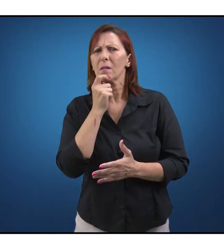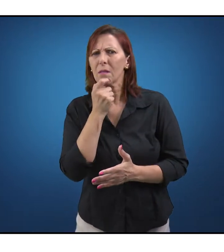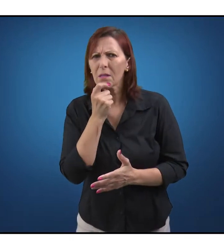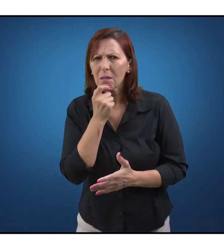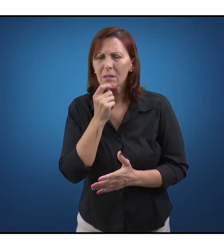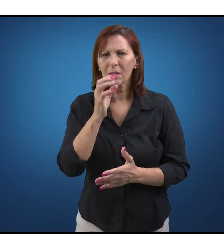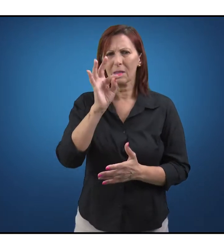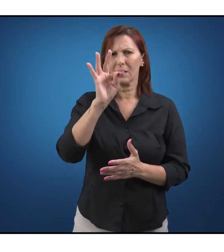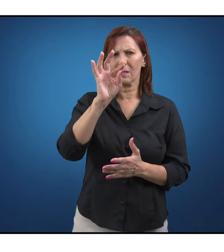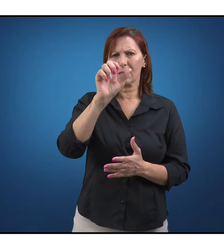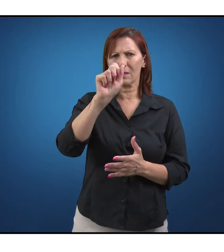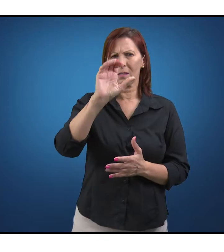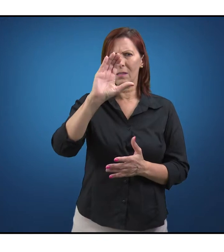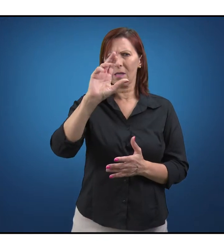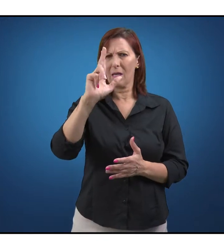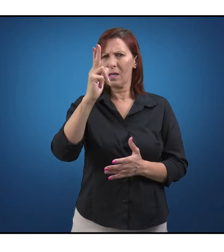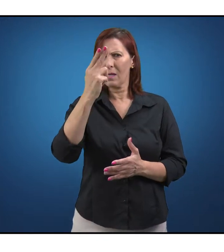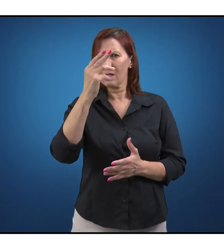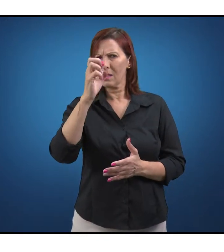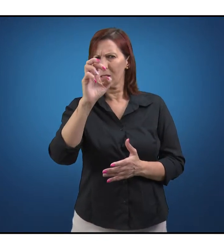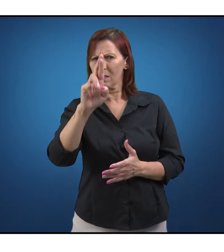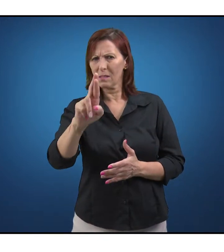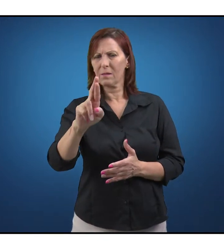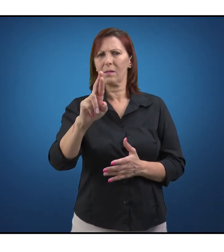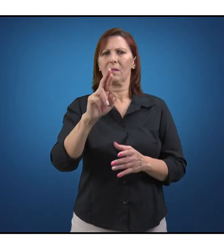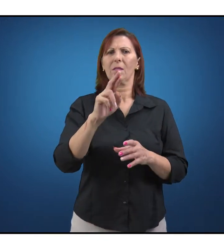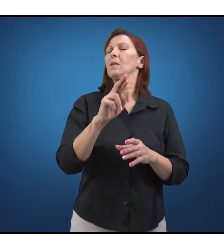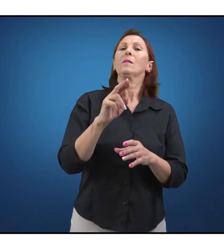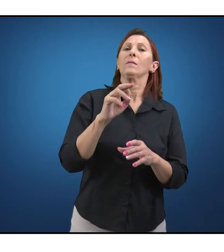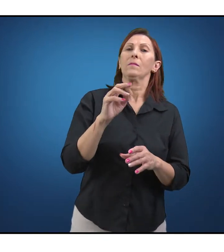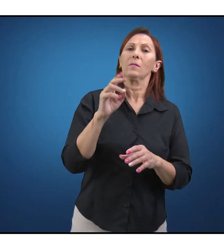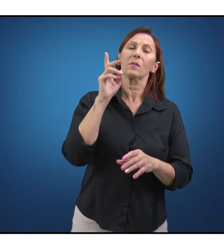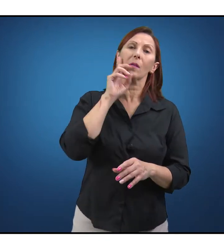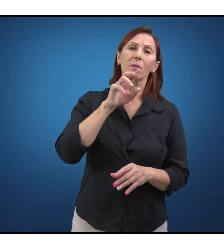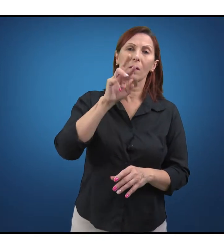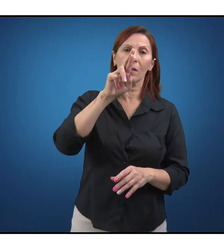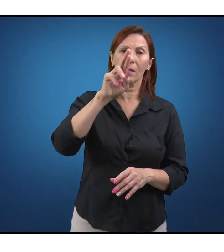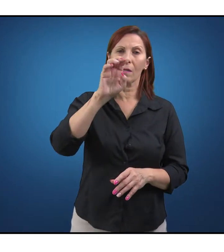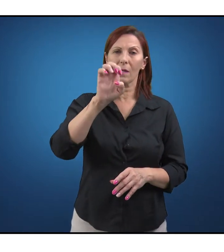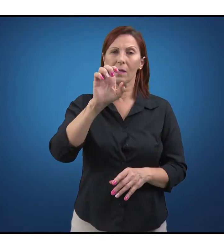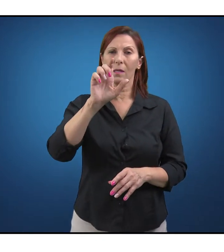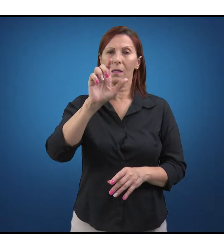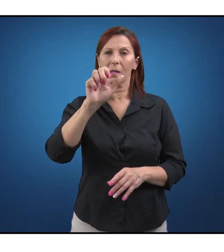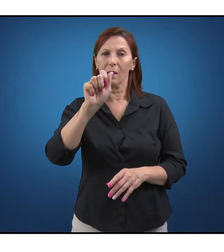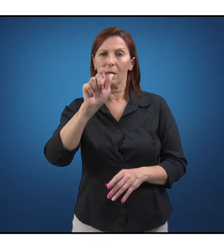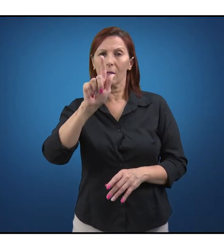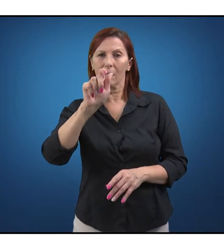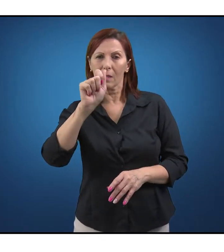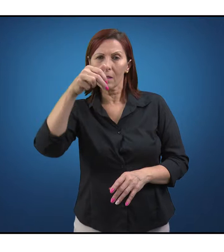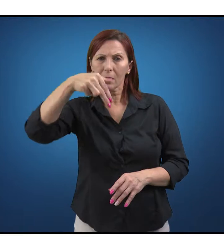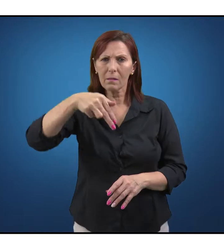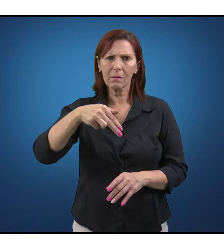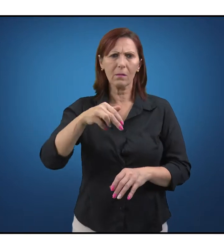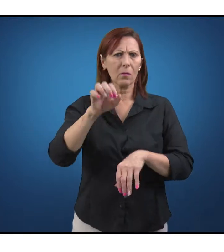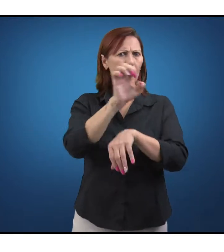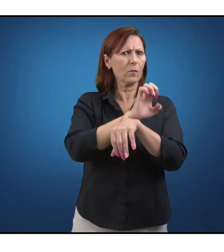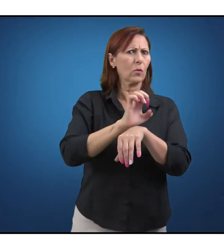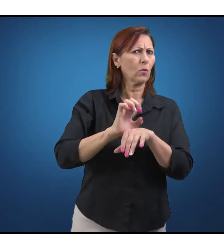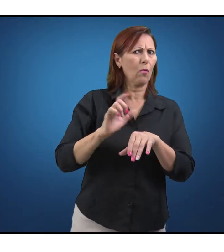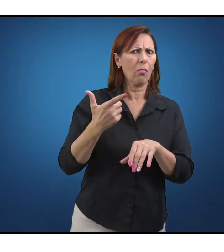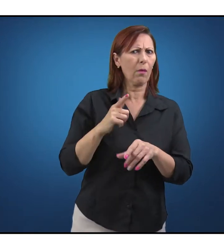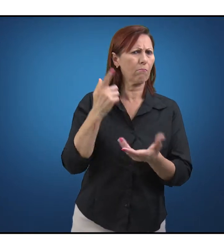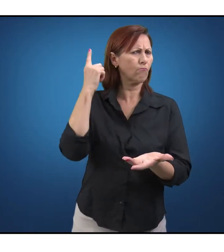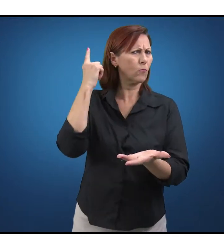primeira-ministra Thatcher e nos Estados Unidos o presidente Reagan, que vão dizer não, o Estado não tem compromisso para com todas as